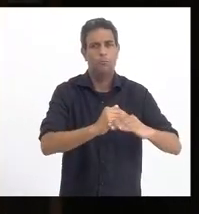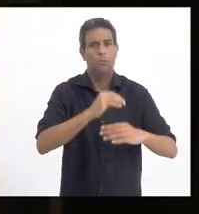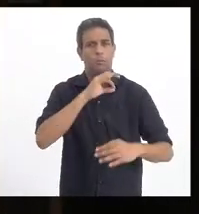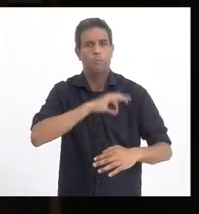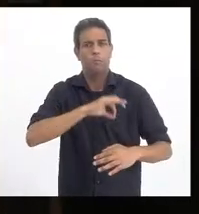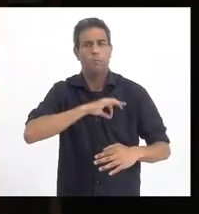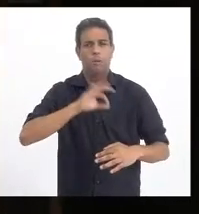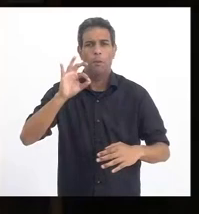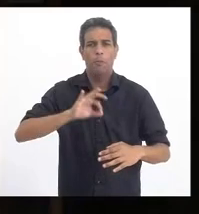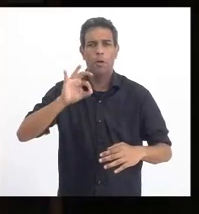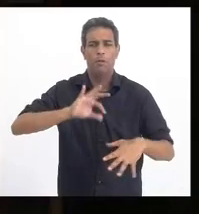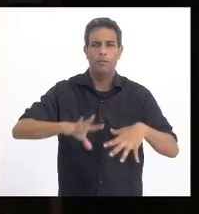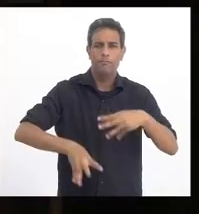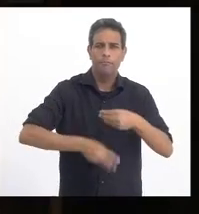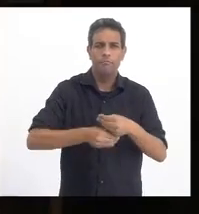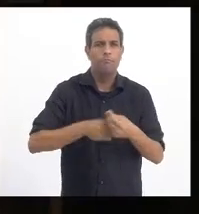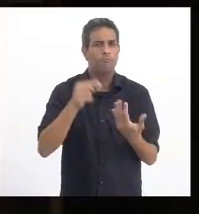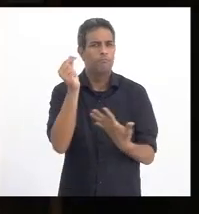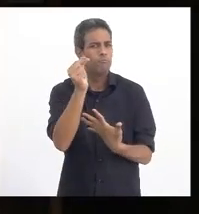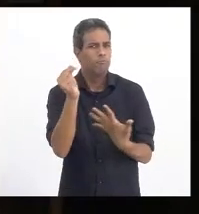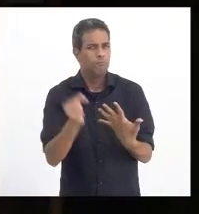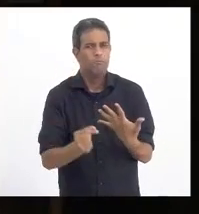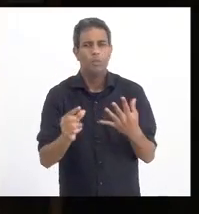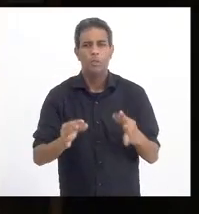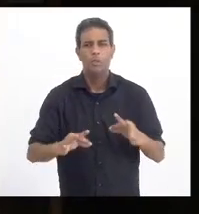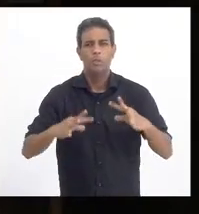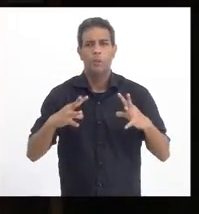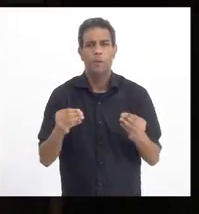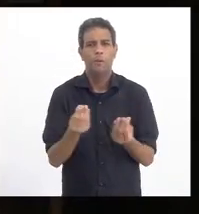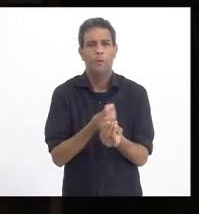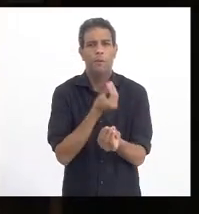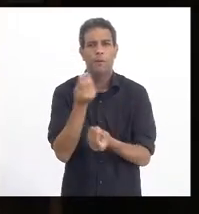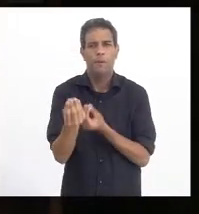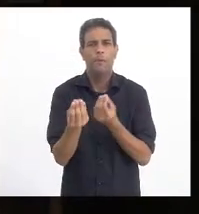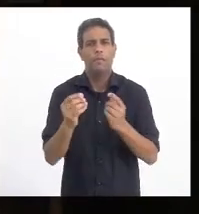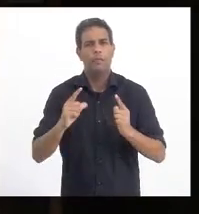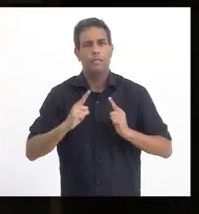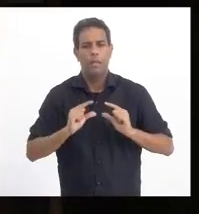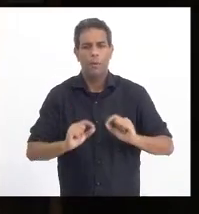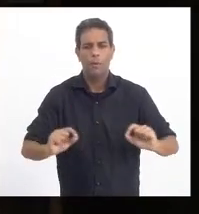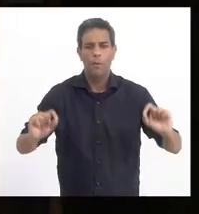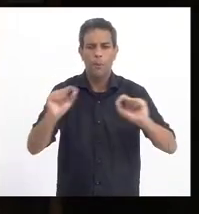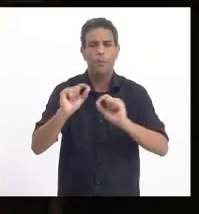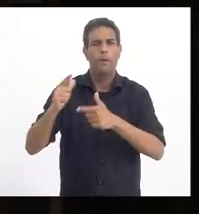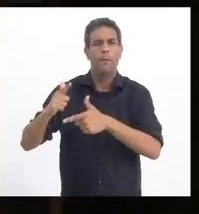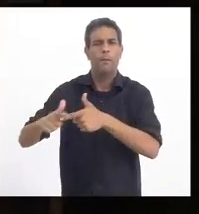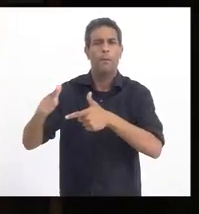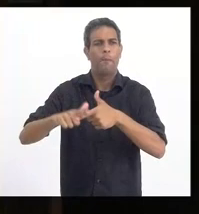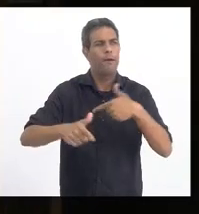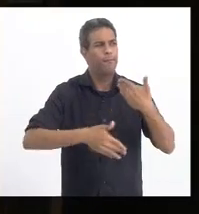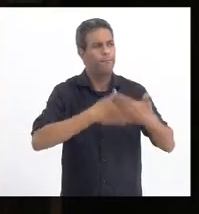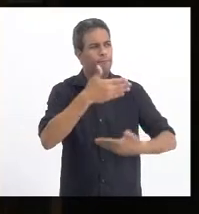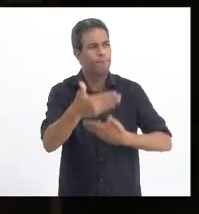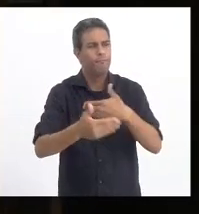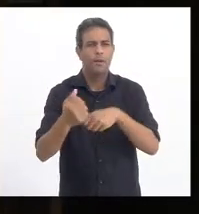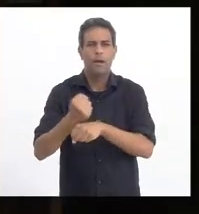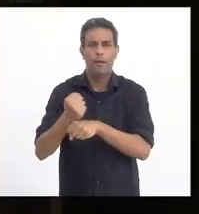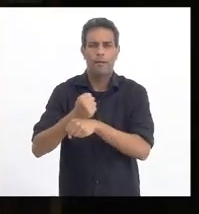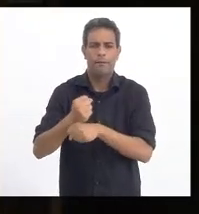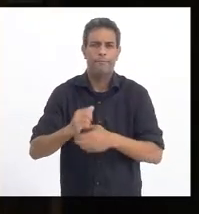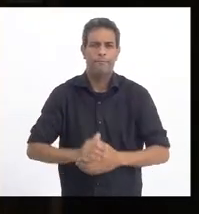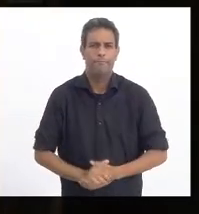remuneração e enfim é aqui retrata todos os problemas que nós tivemos ao longo desse desses anos